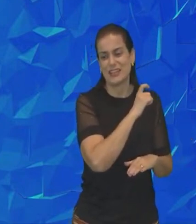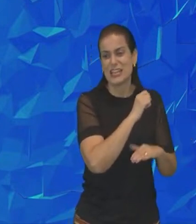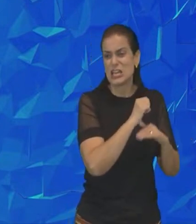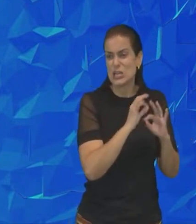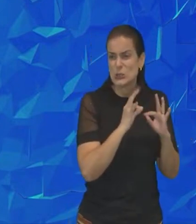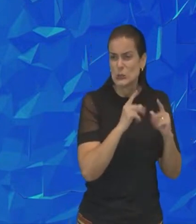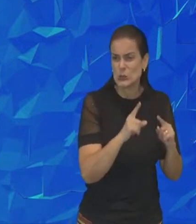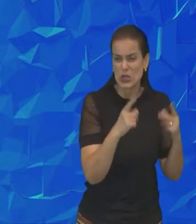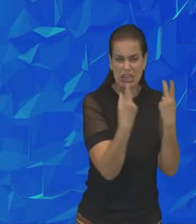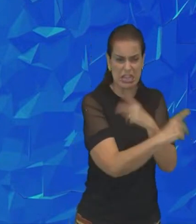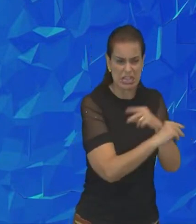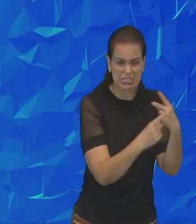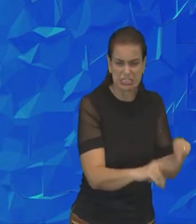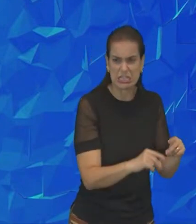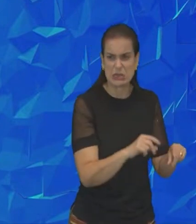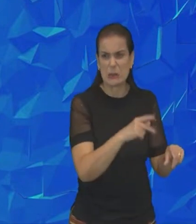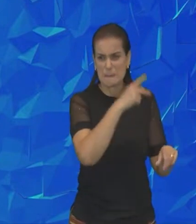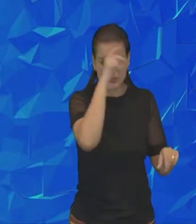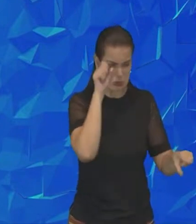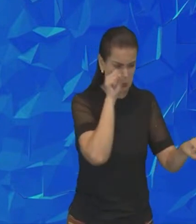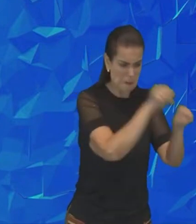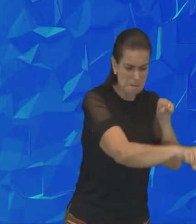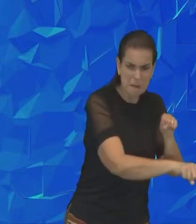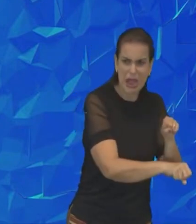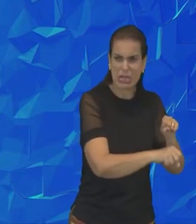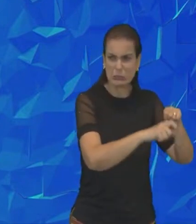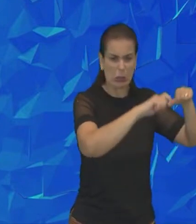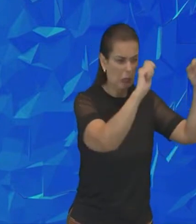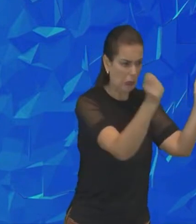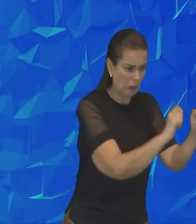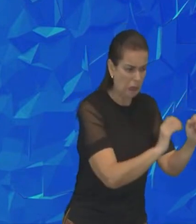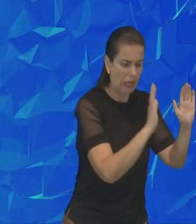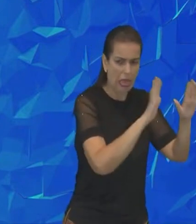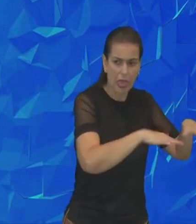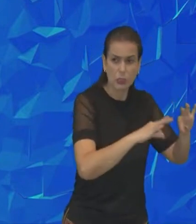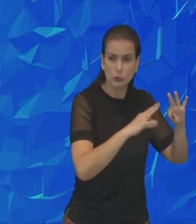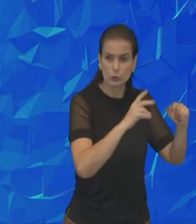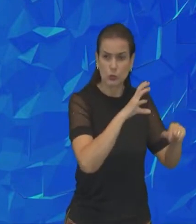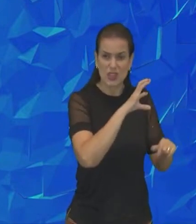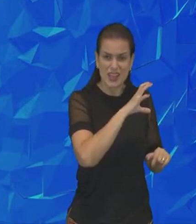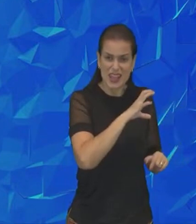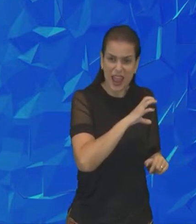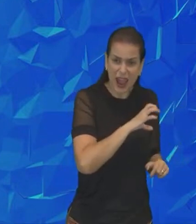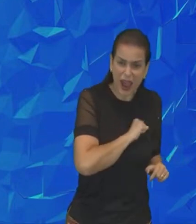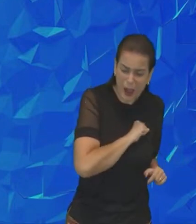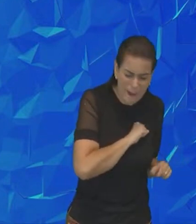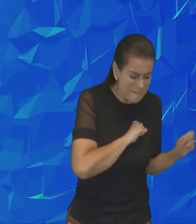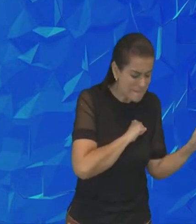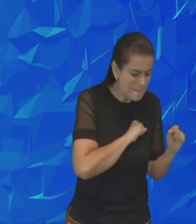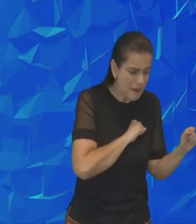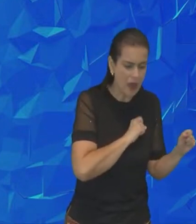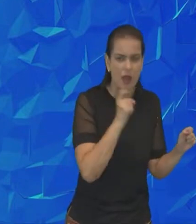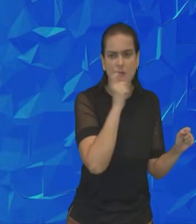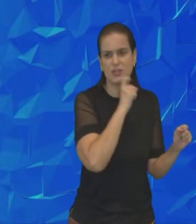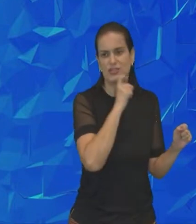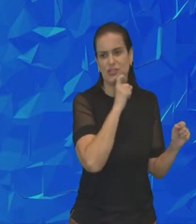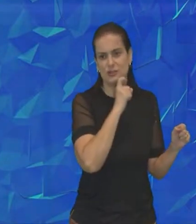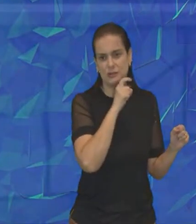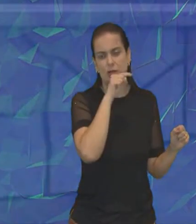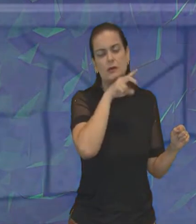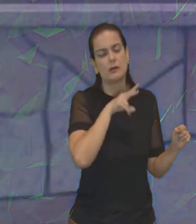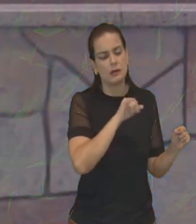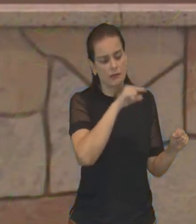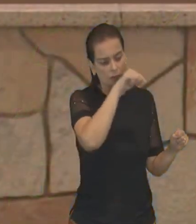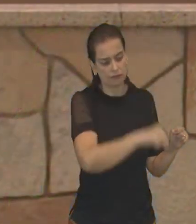feiticeiros, os impuros, os assassinos, os idólatras e todo aquele que ama e pratica a mentira.